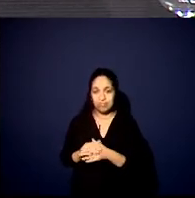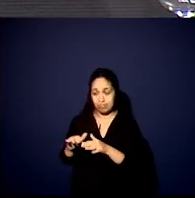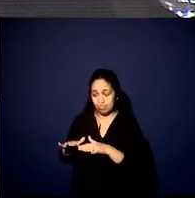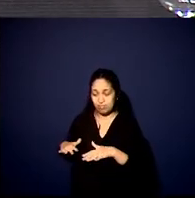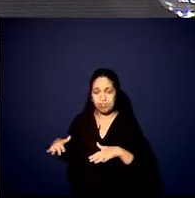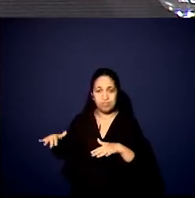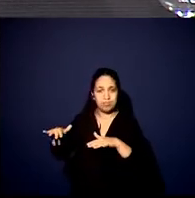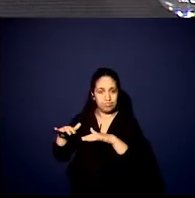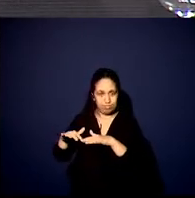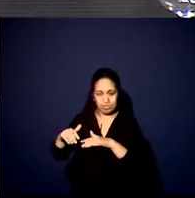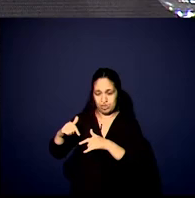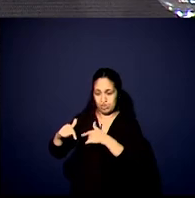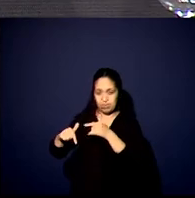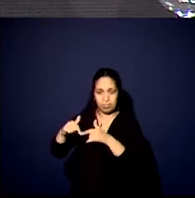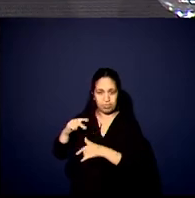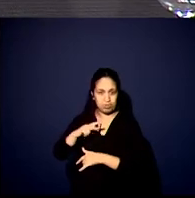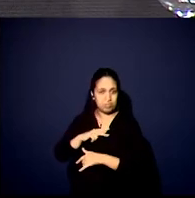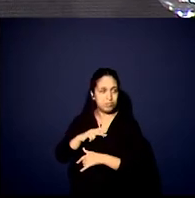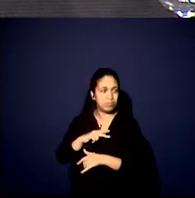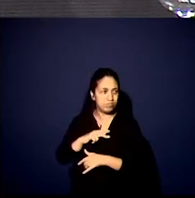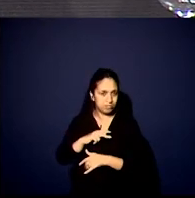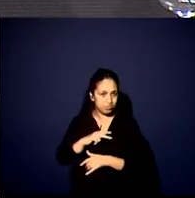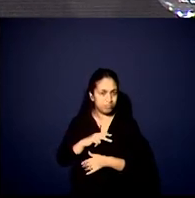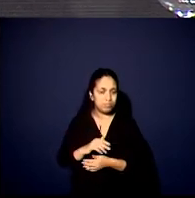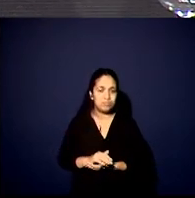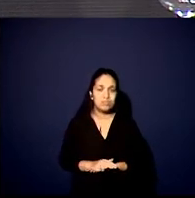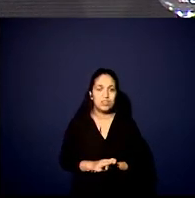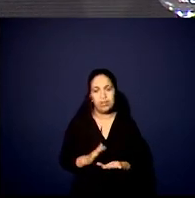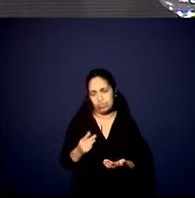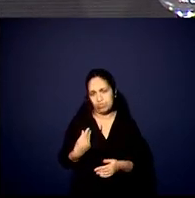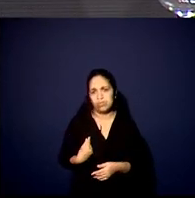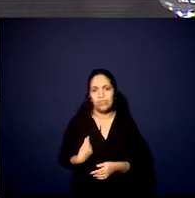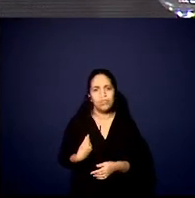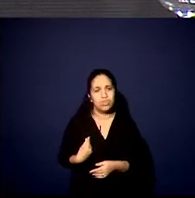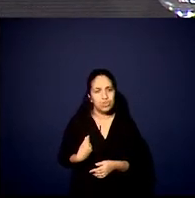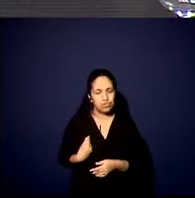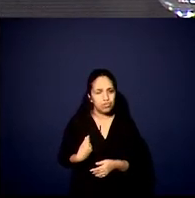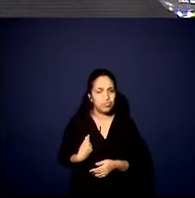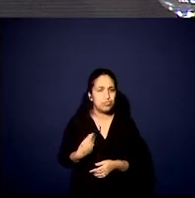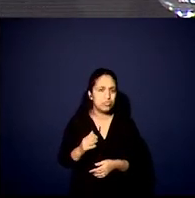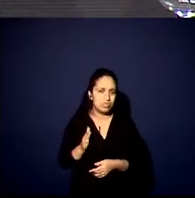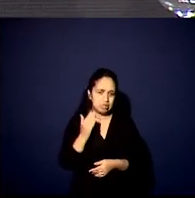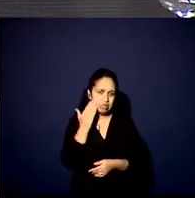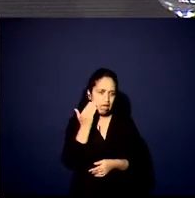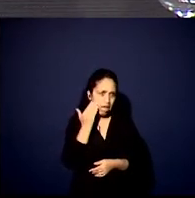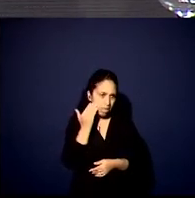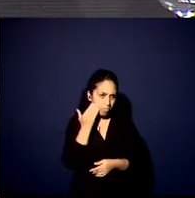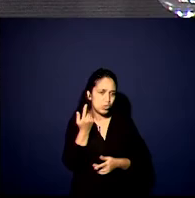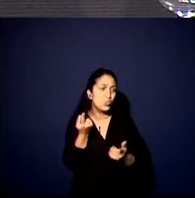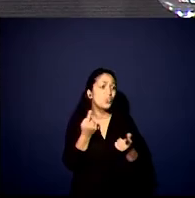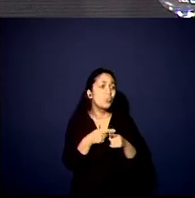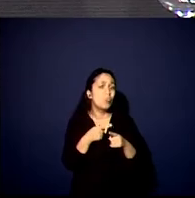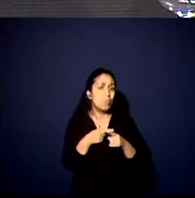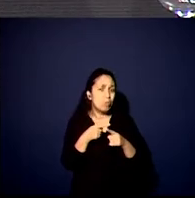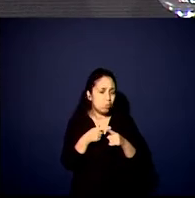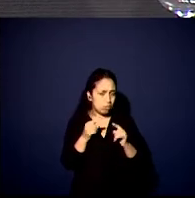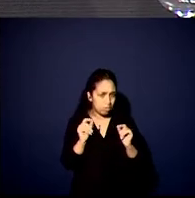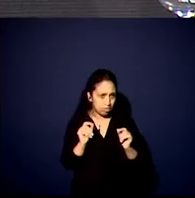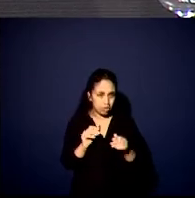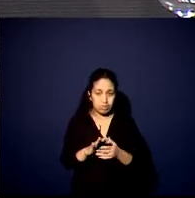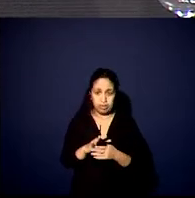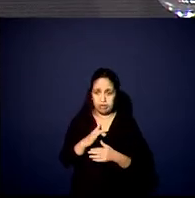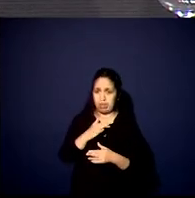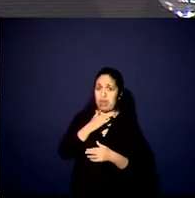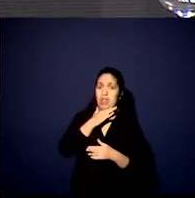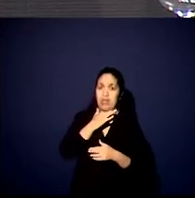ou trabalho dos agentes privados nós vivemos Todos sabem as razões a partir da